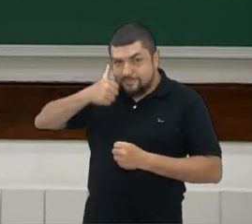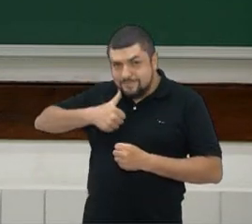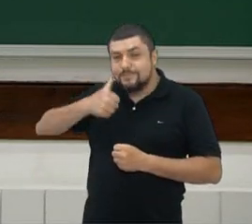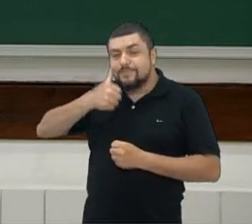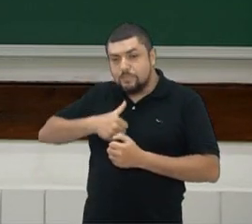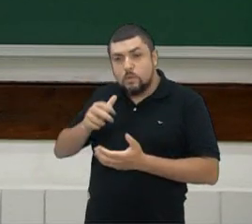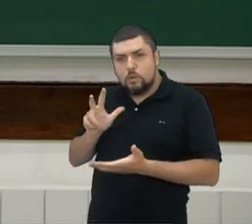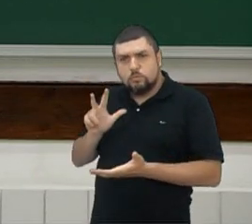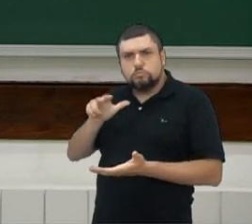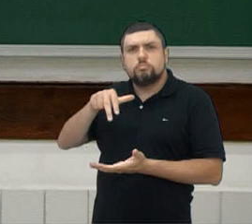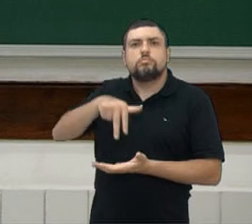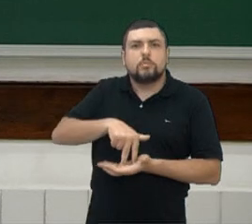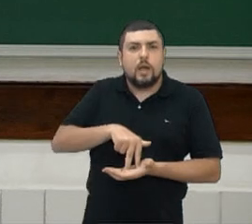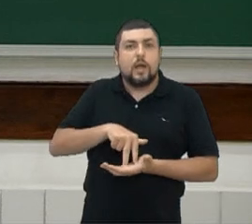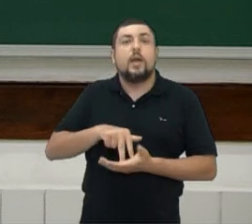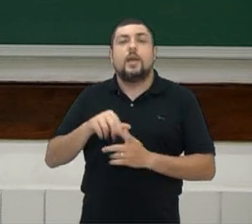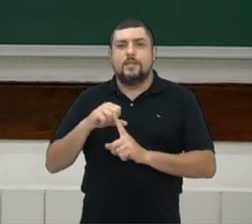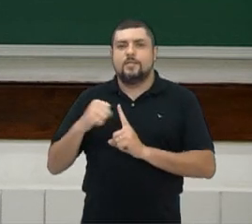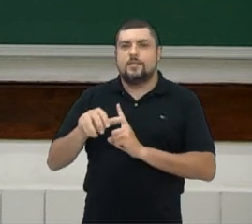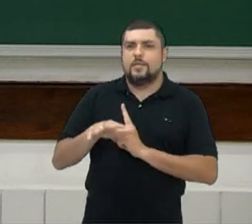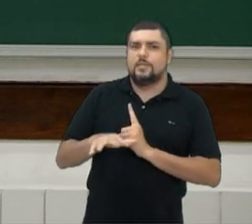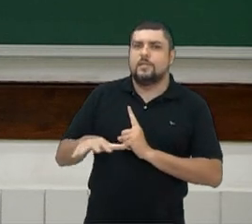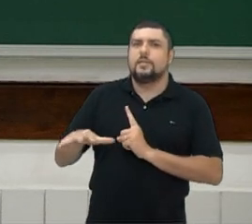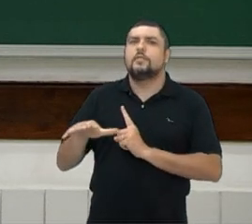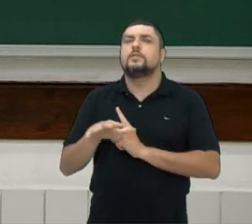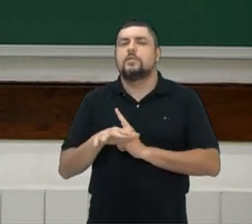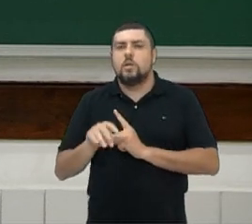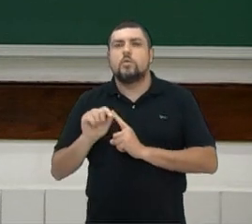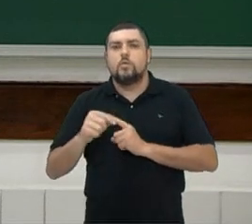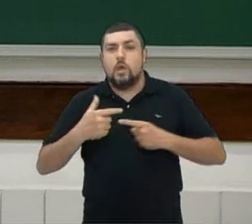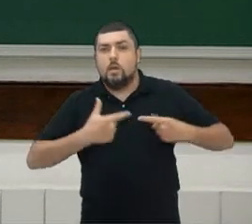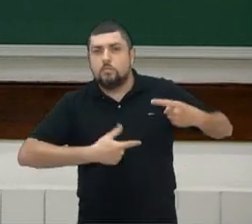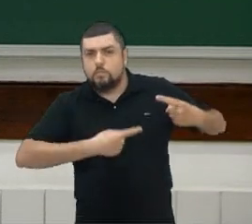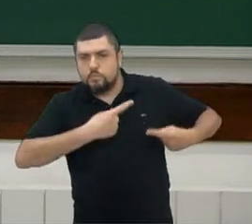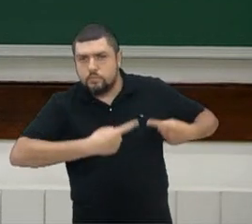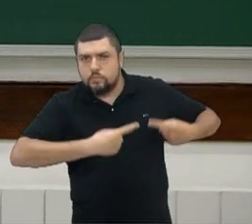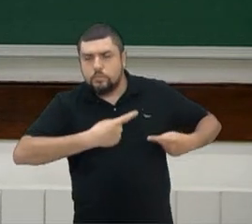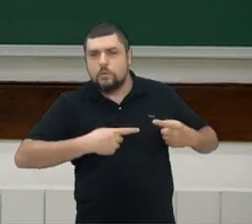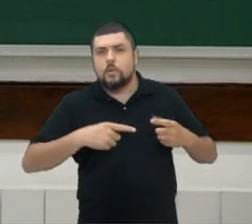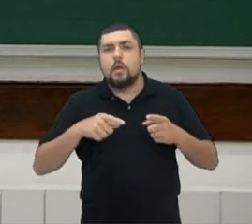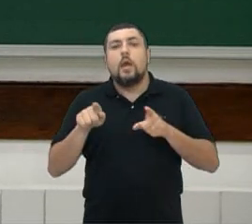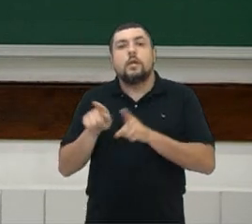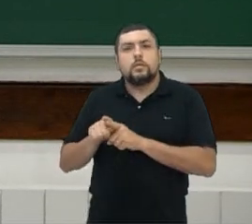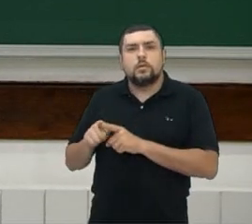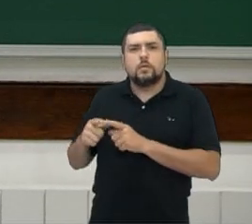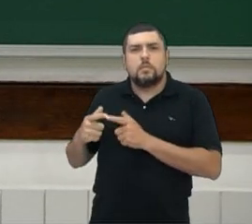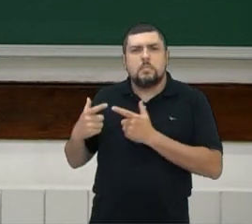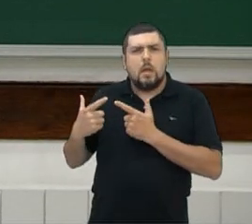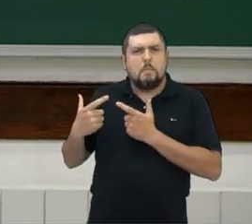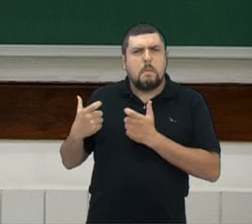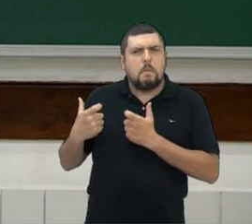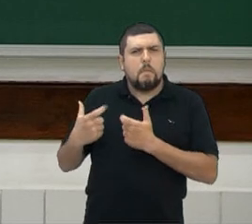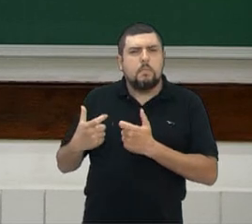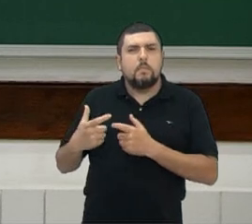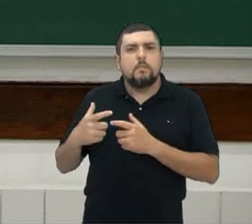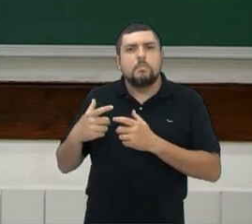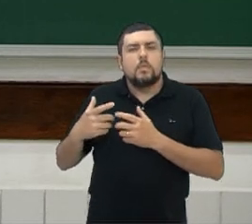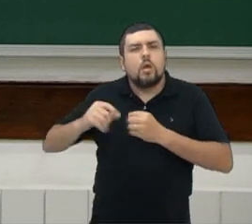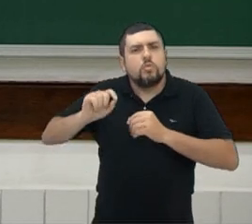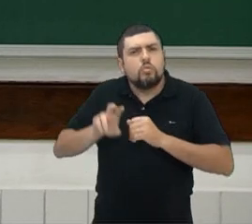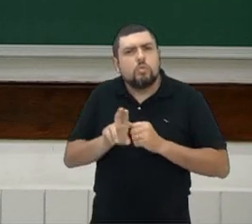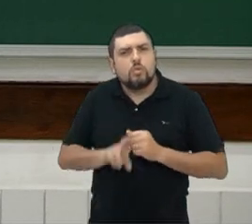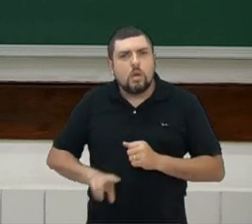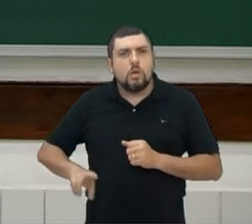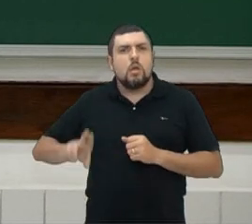onde valoriza o poder das mulheres, inclusive na política e na guerra. Inclusive, eram rainhas que iam para a guerra